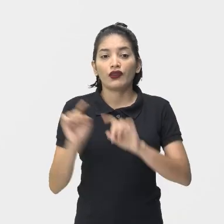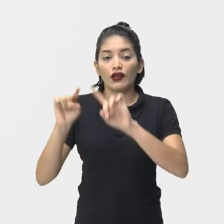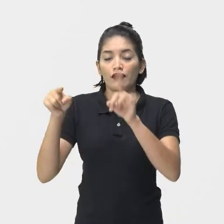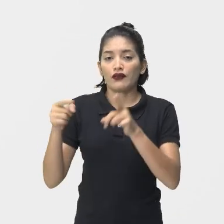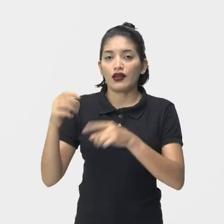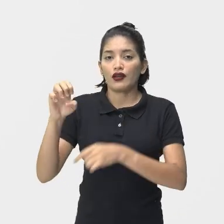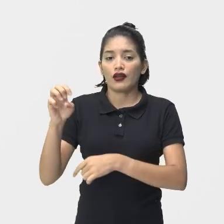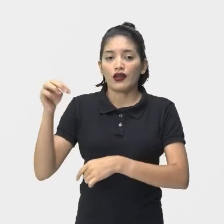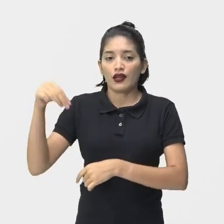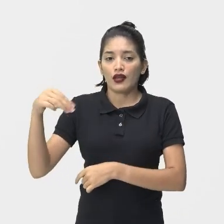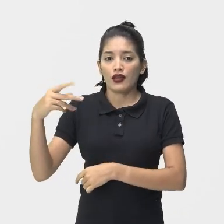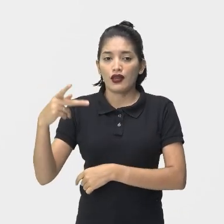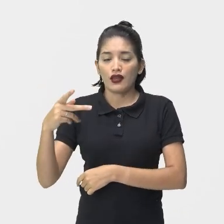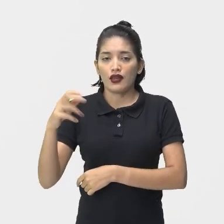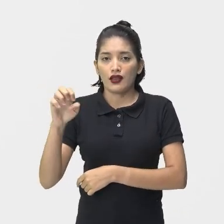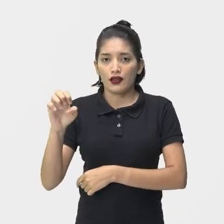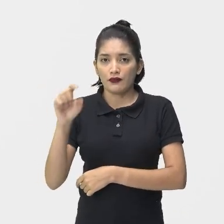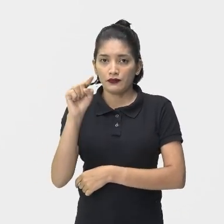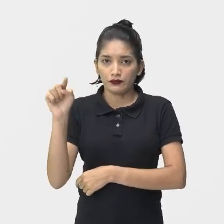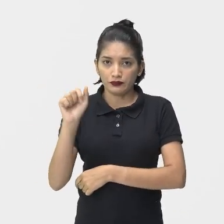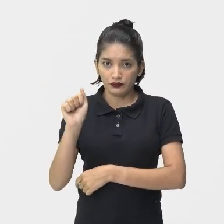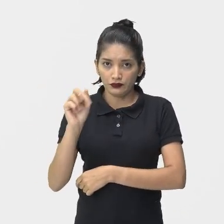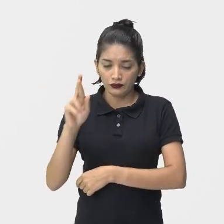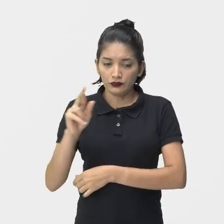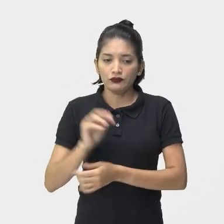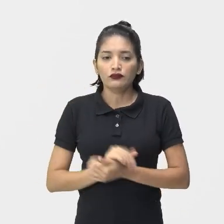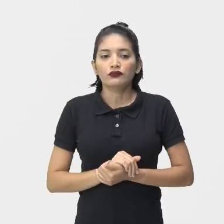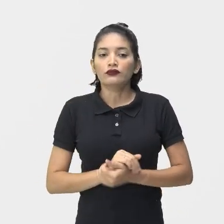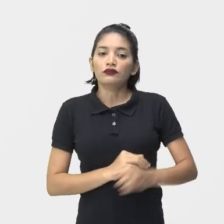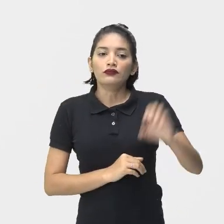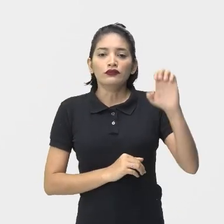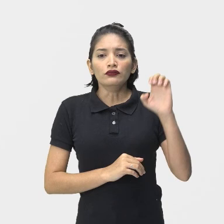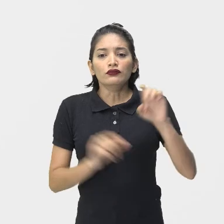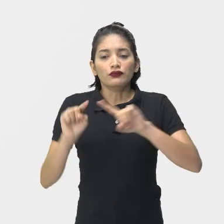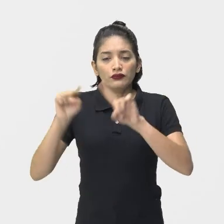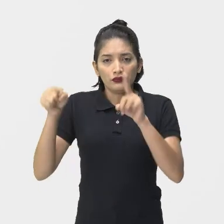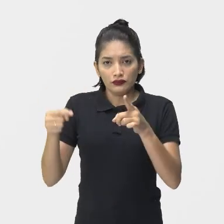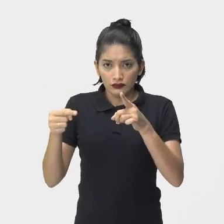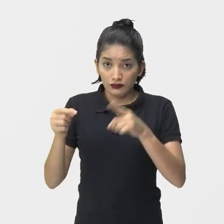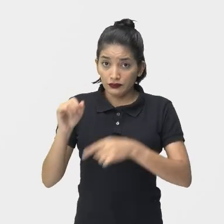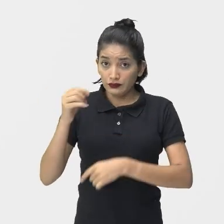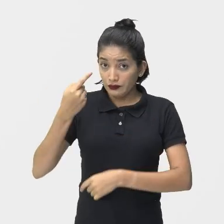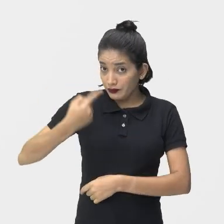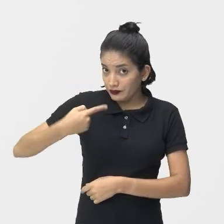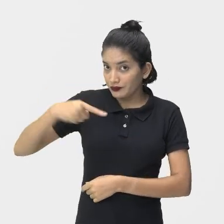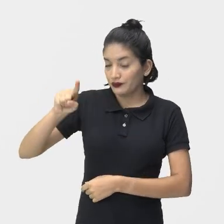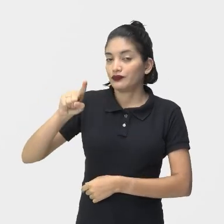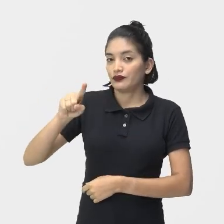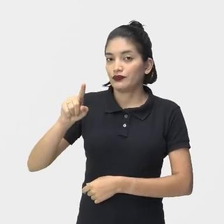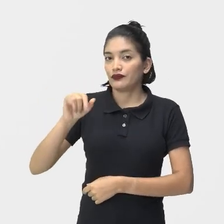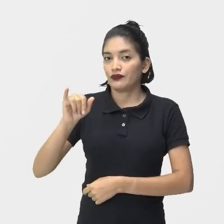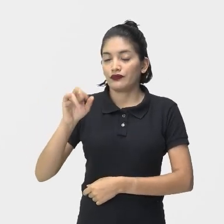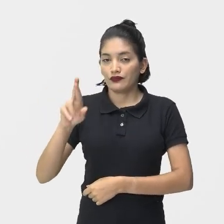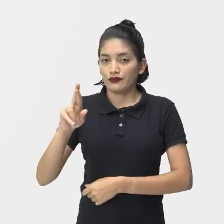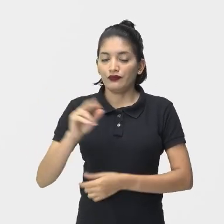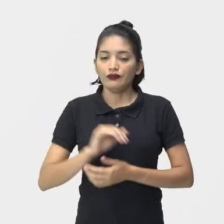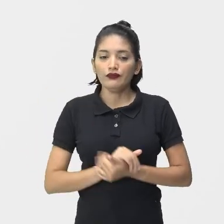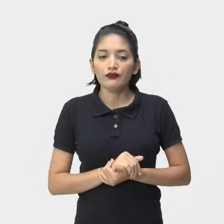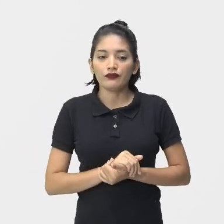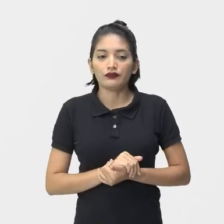verbo empezar, né? Letra E, tem o verbo ir, para ser conjugado com